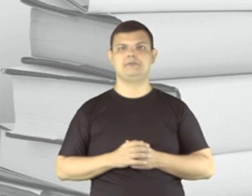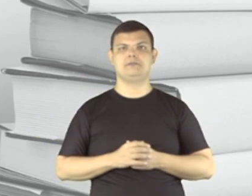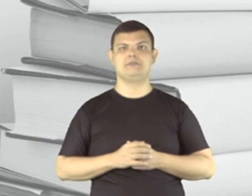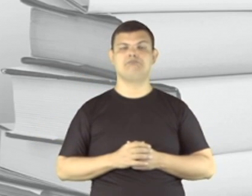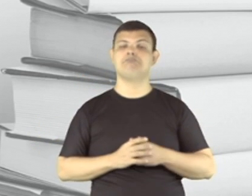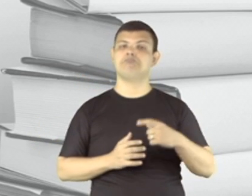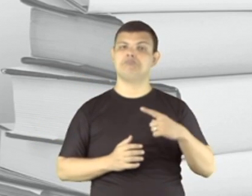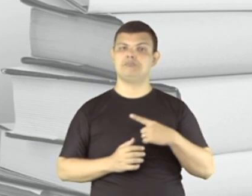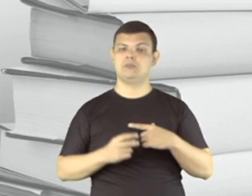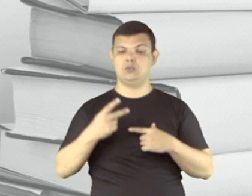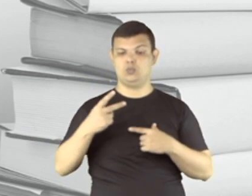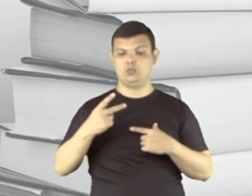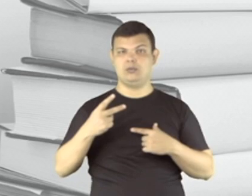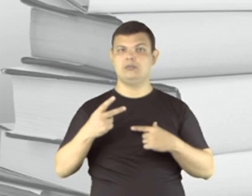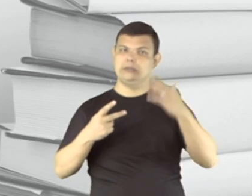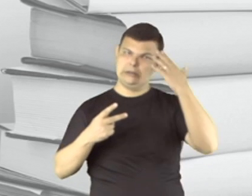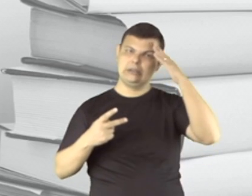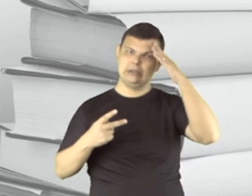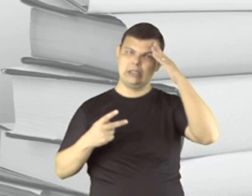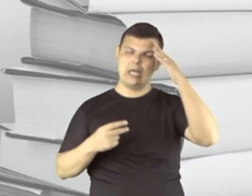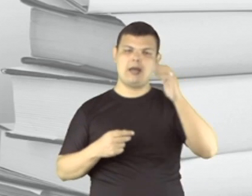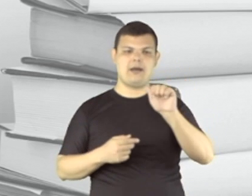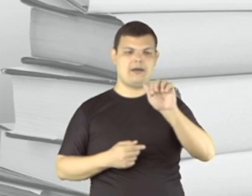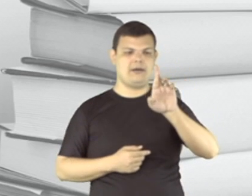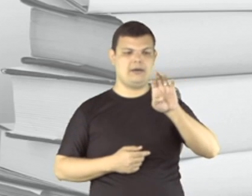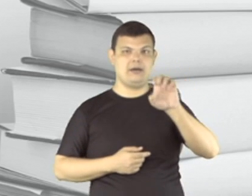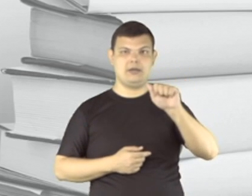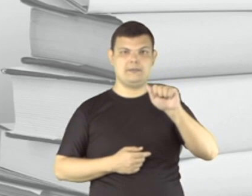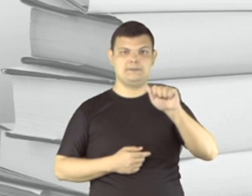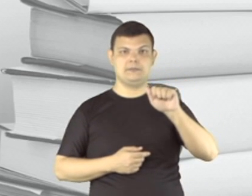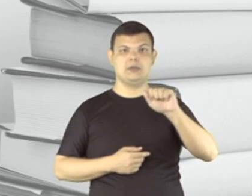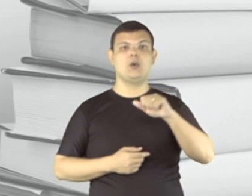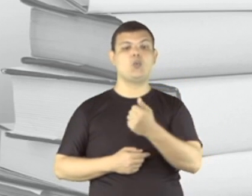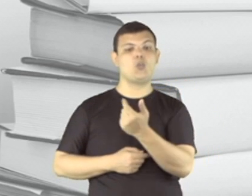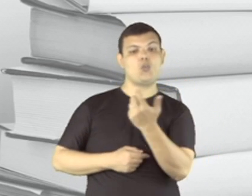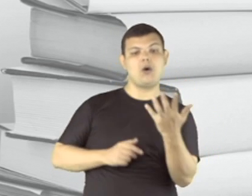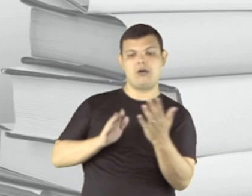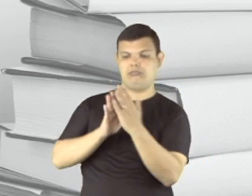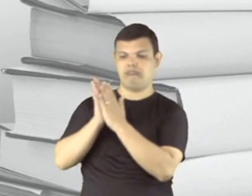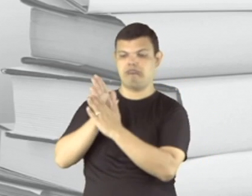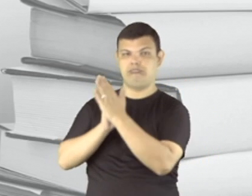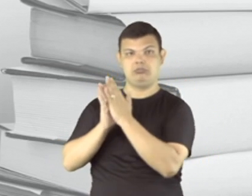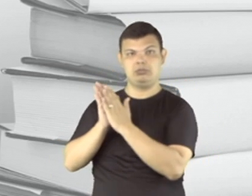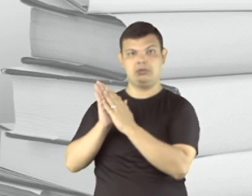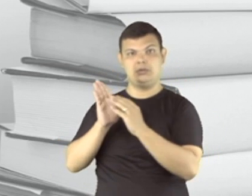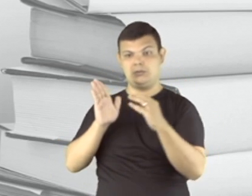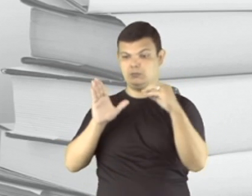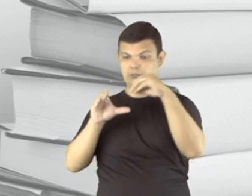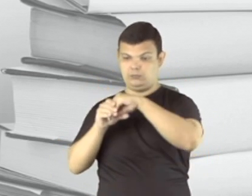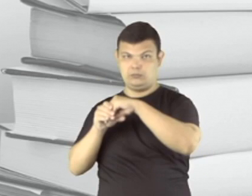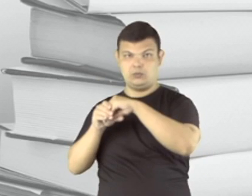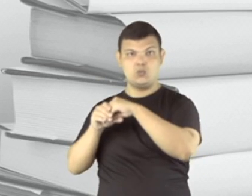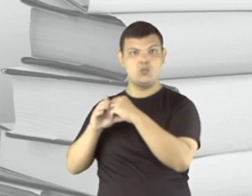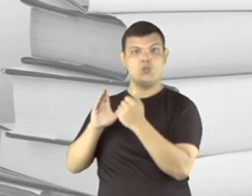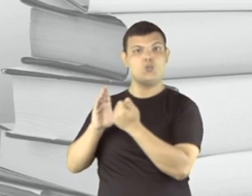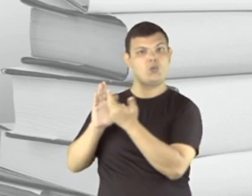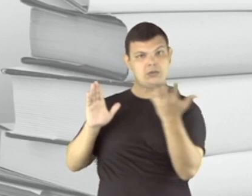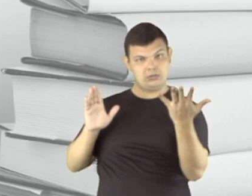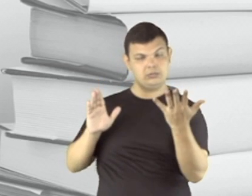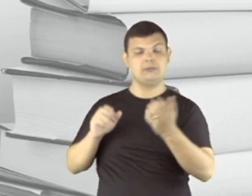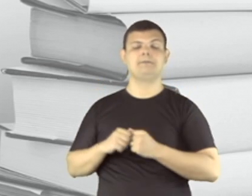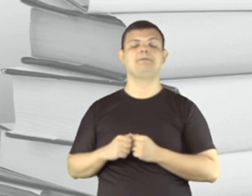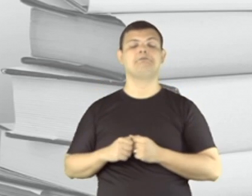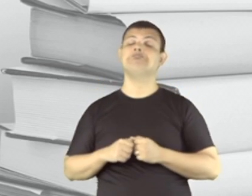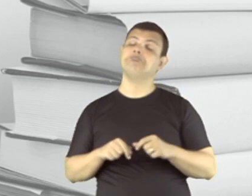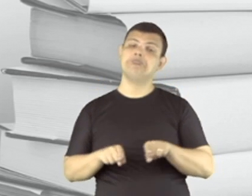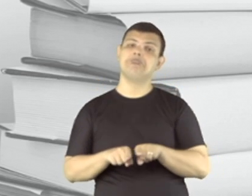duas formas de entender a área. A área é a medida da superfície de uma figura plana, ou seja, que está dentro do contorno. E podemos